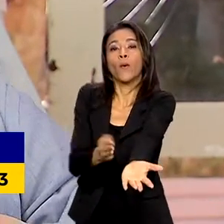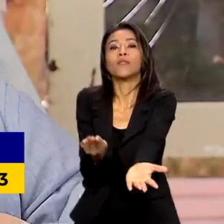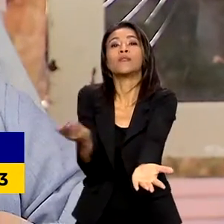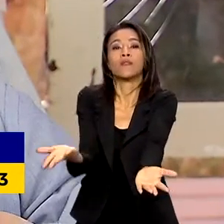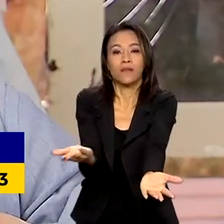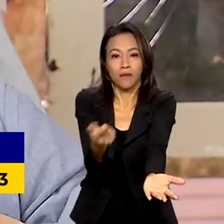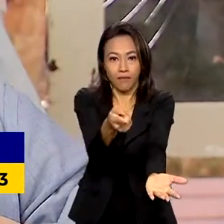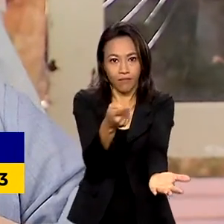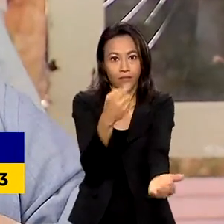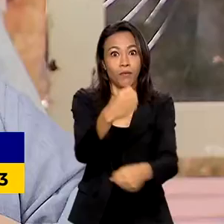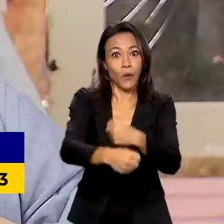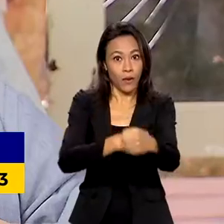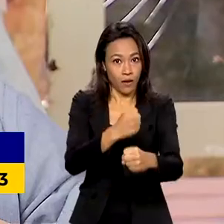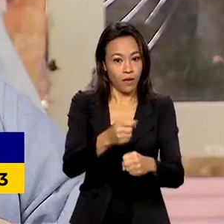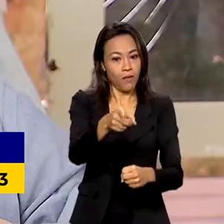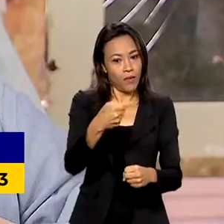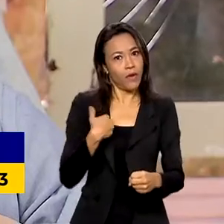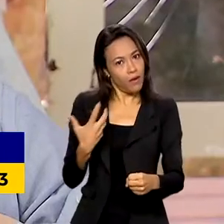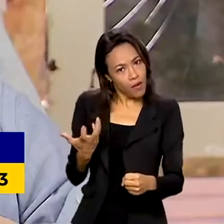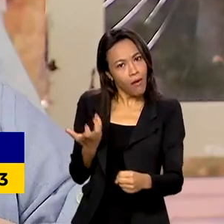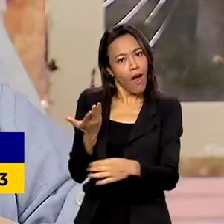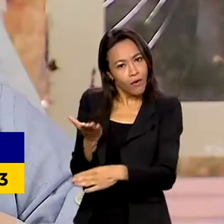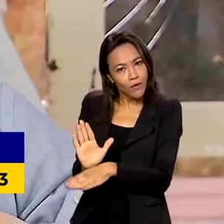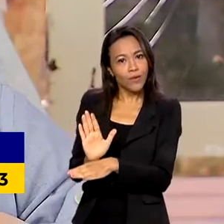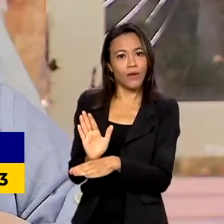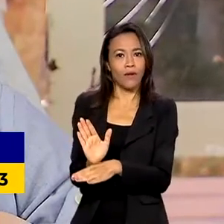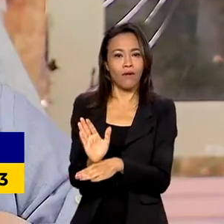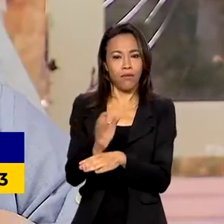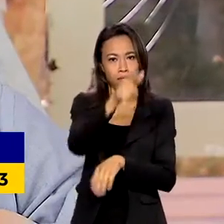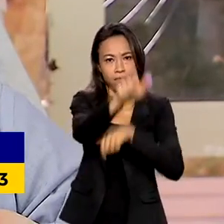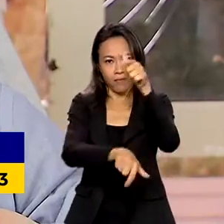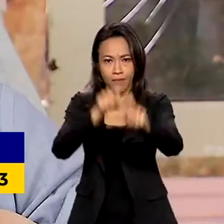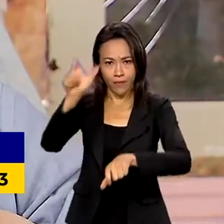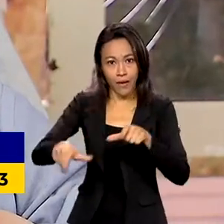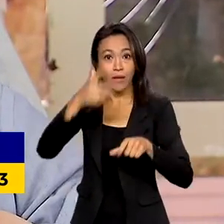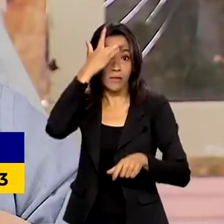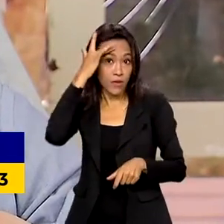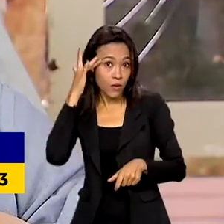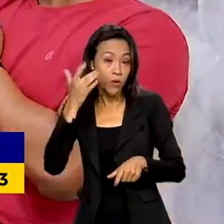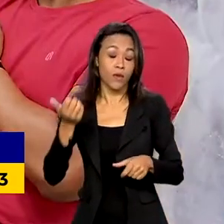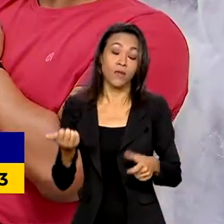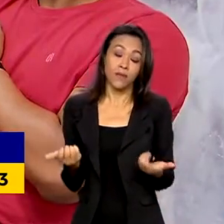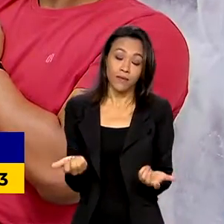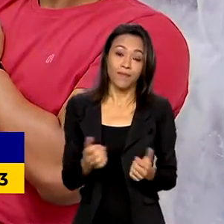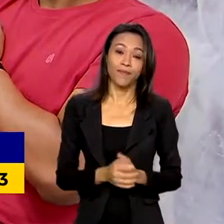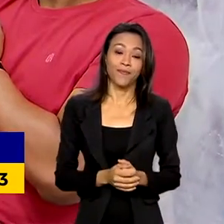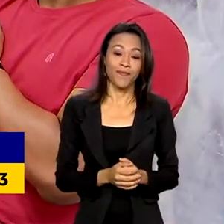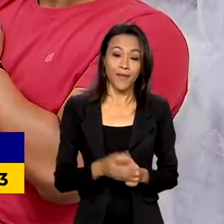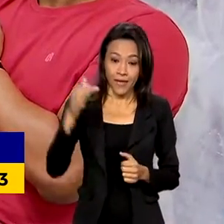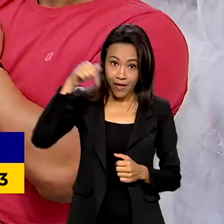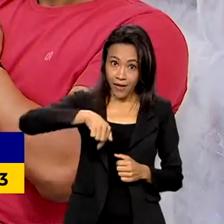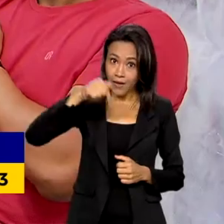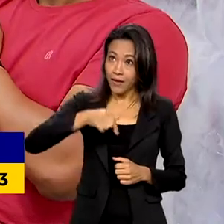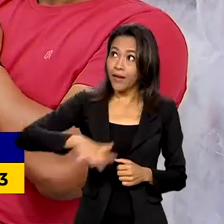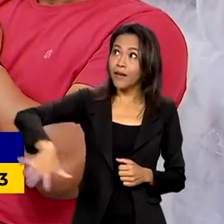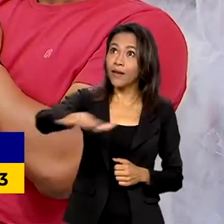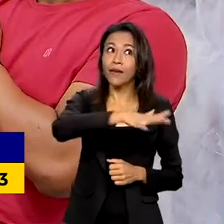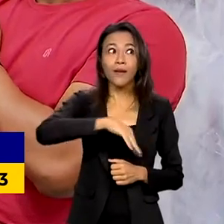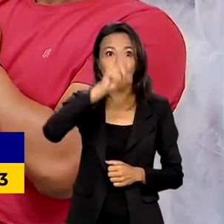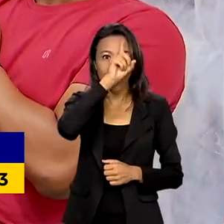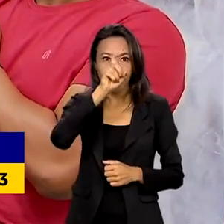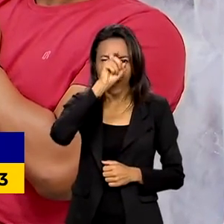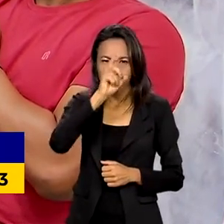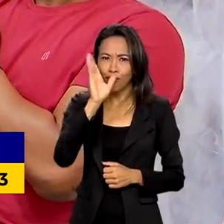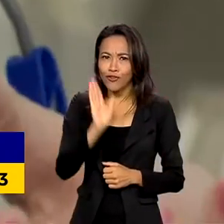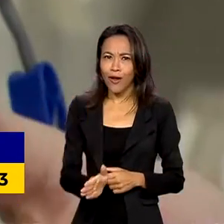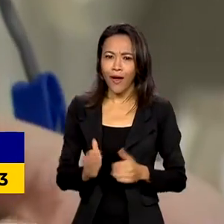eu procuro, de alguma forma, estar podendo ajudar as pessoas fazendo uma boa ação. E por aqui foi dado o